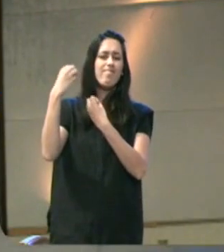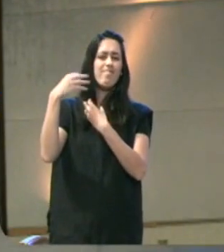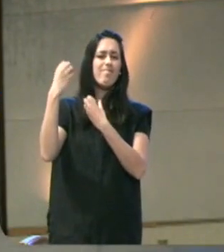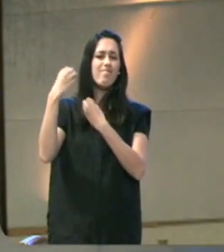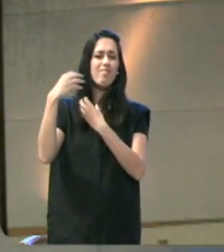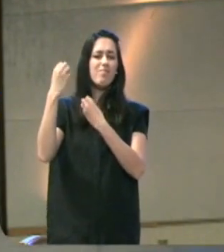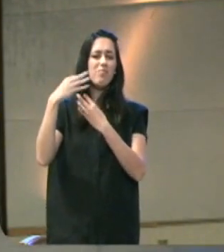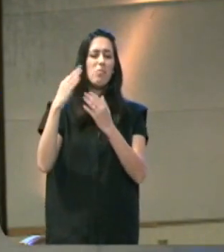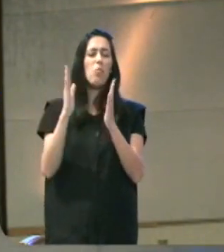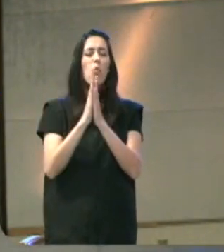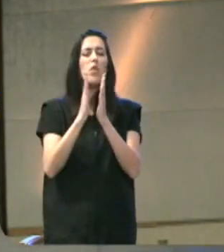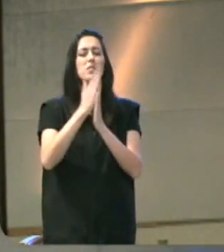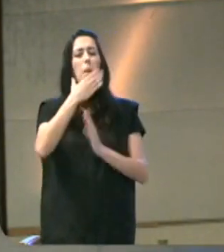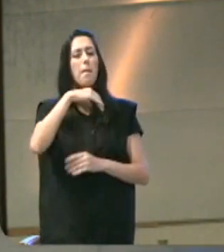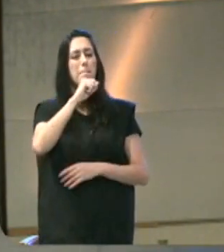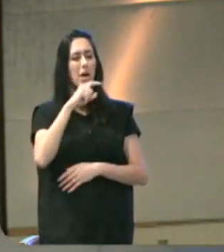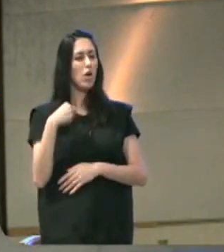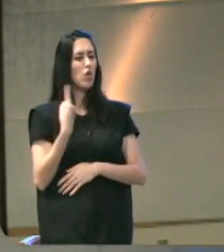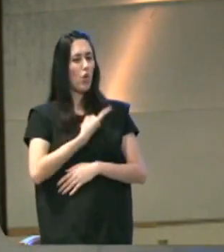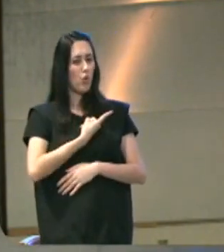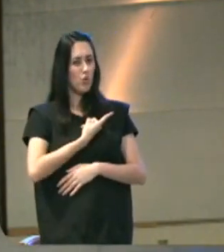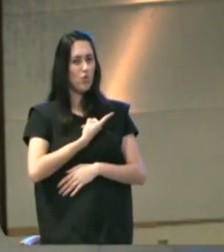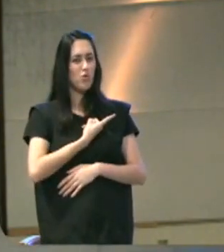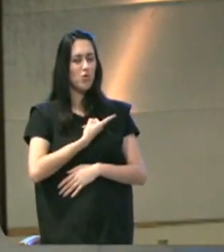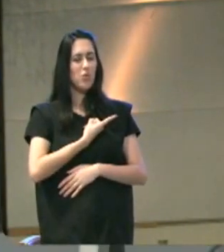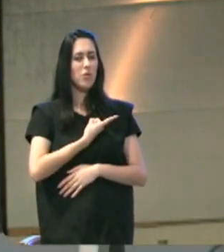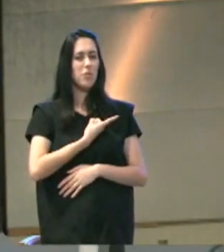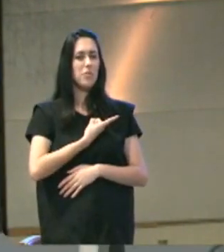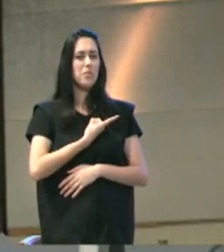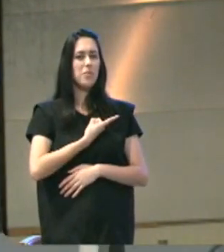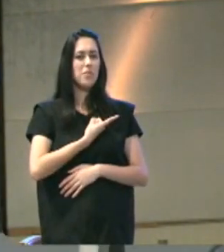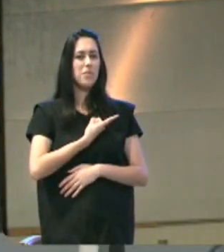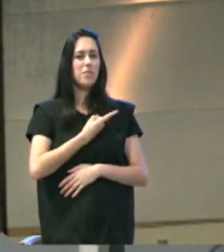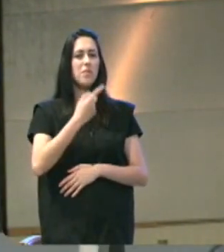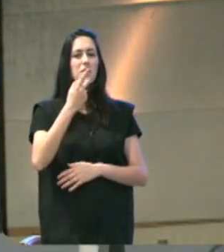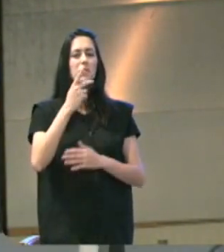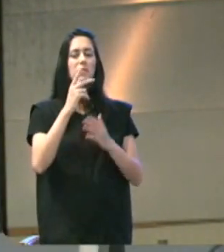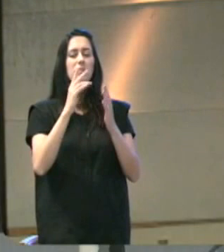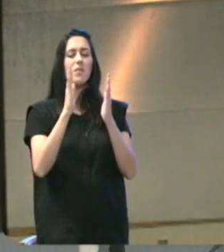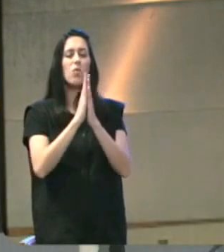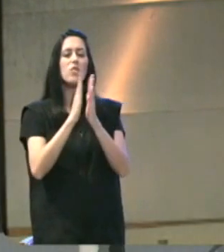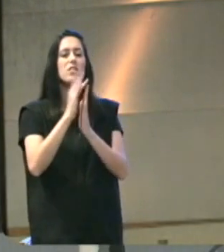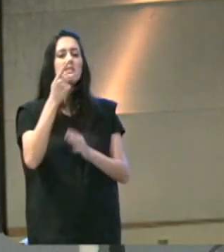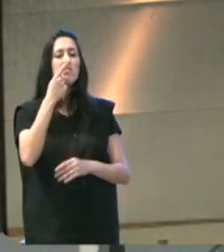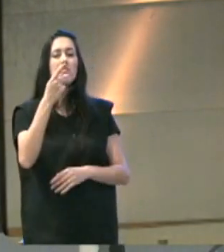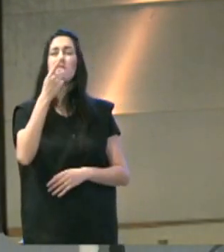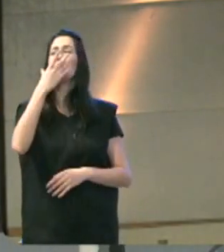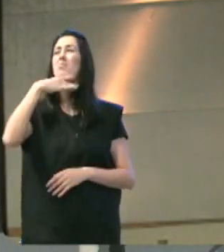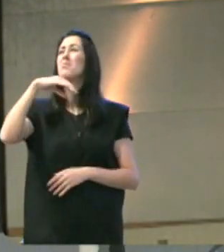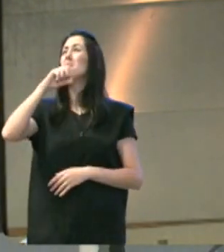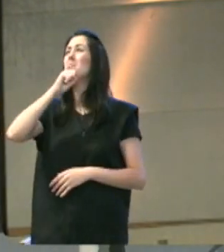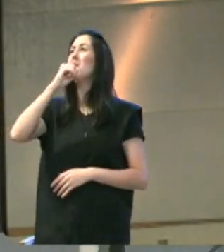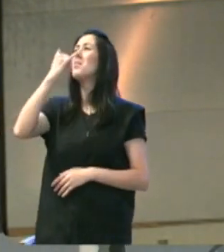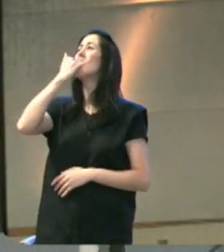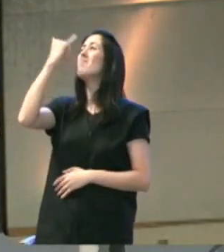na oração do Pai Nosso, quando Ele disse: Pai, perdoa-nos. Por